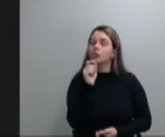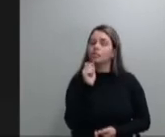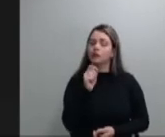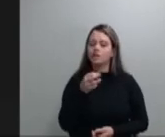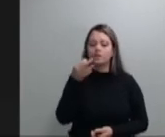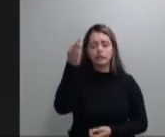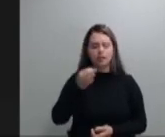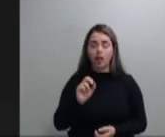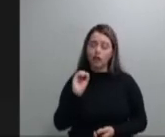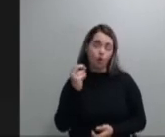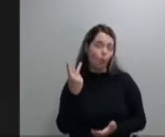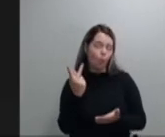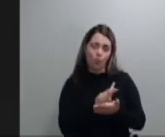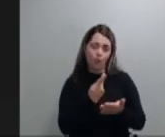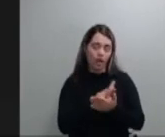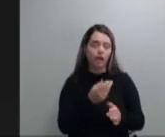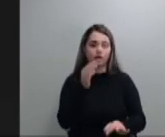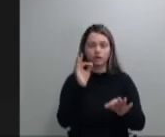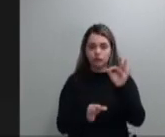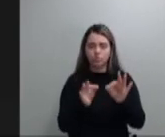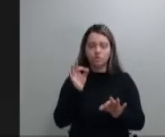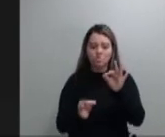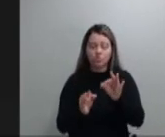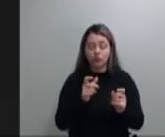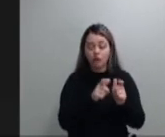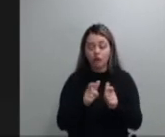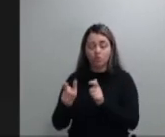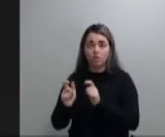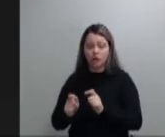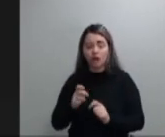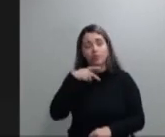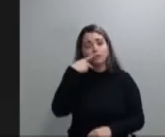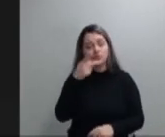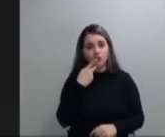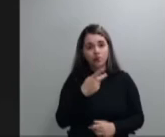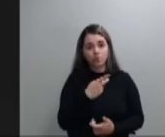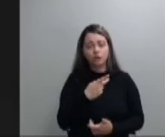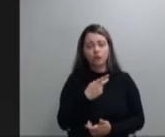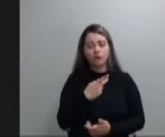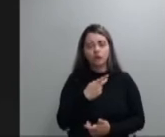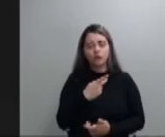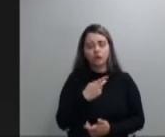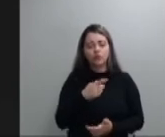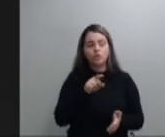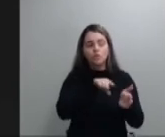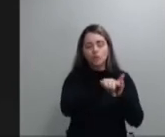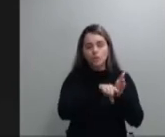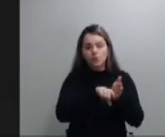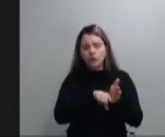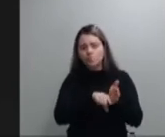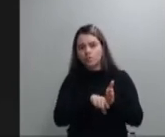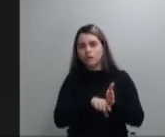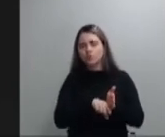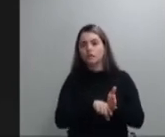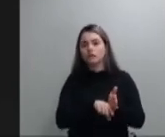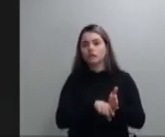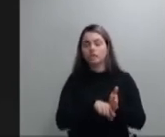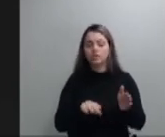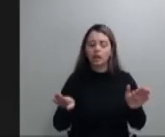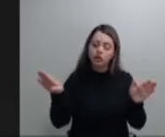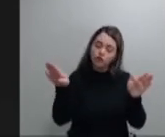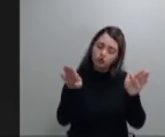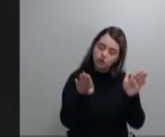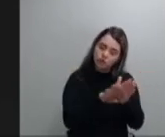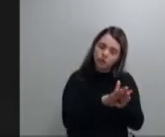ou errada o tribunal local se pronunciou sobre a questão unicamente que chegando a um desate